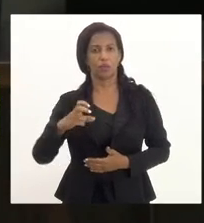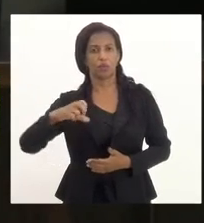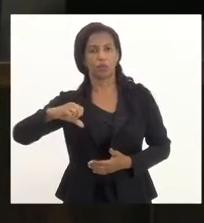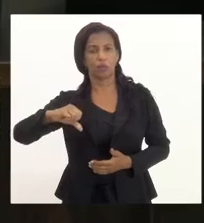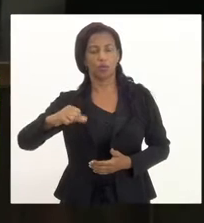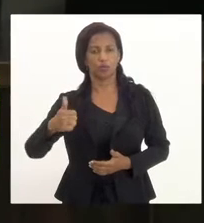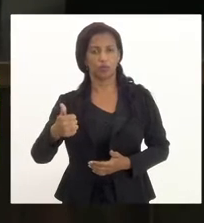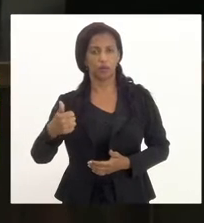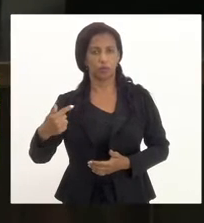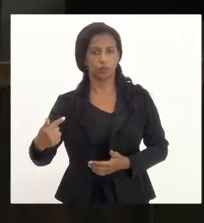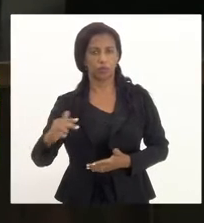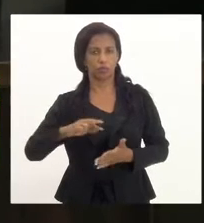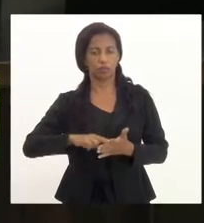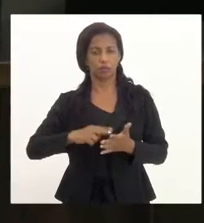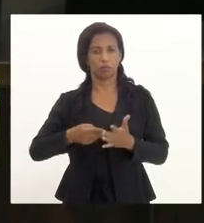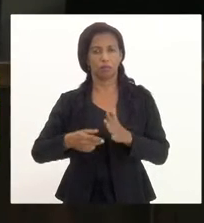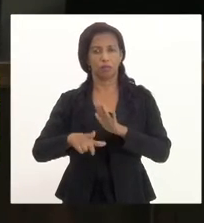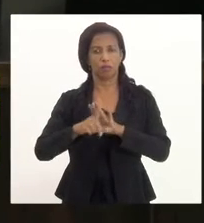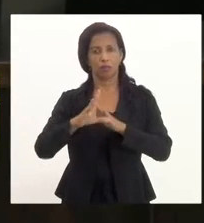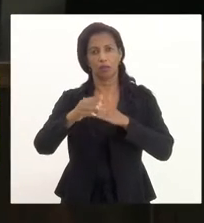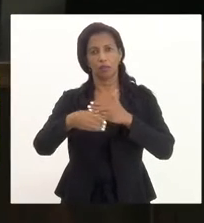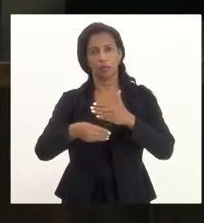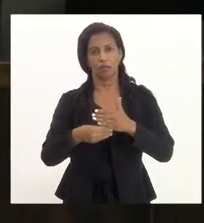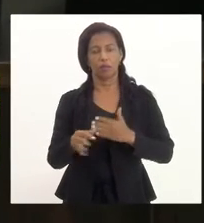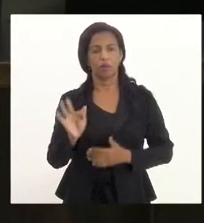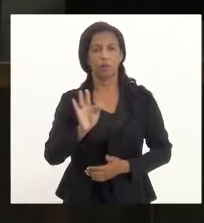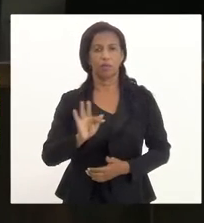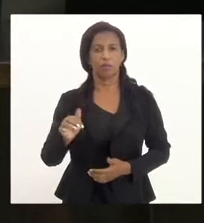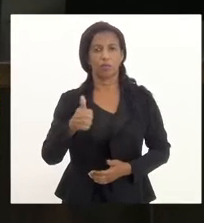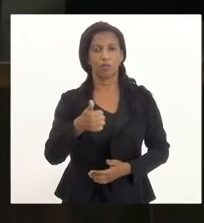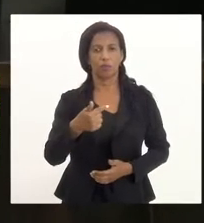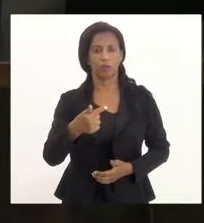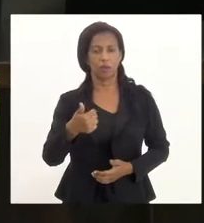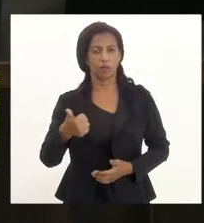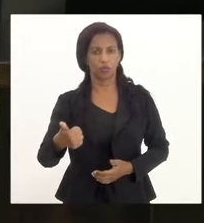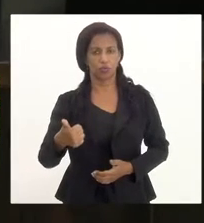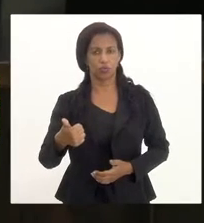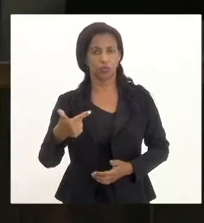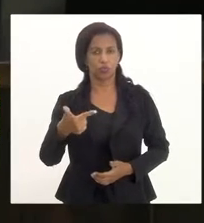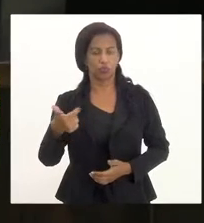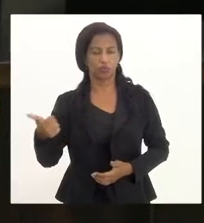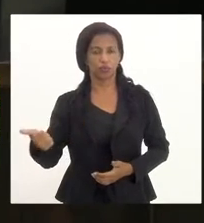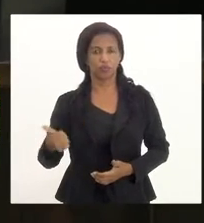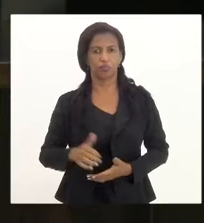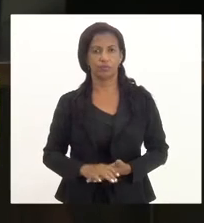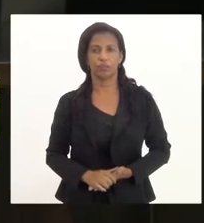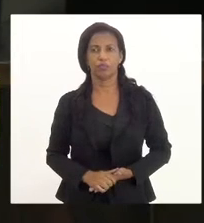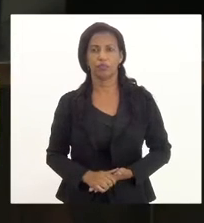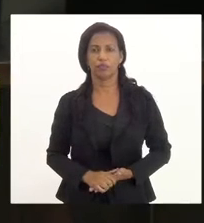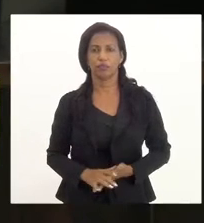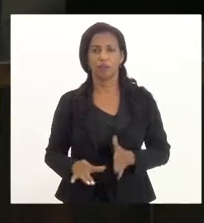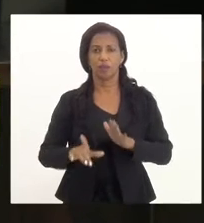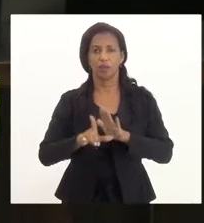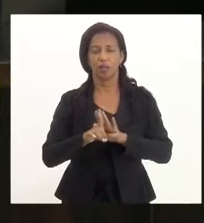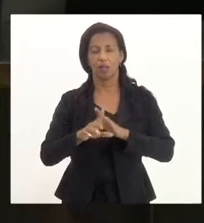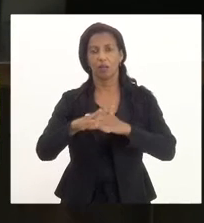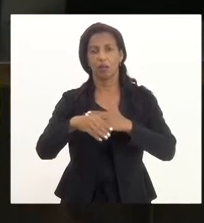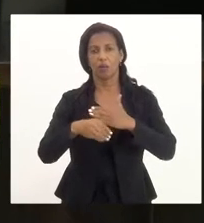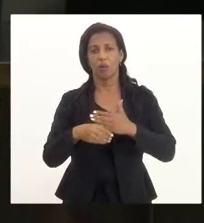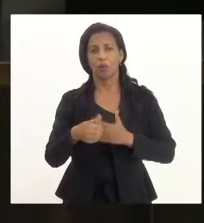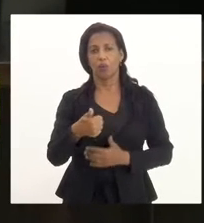17 alterado pela lei complementar Federal 171 de 21 e lei complementar